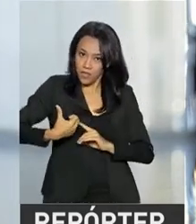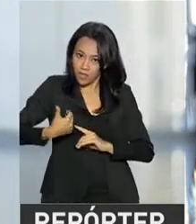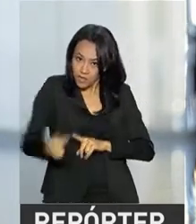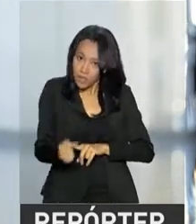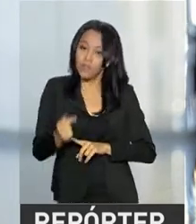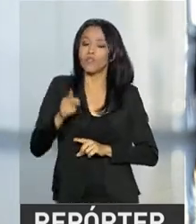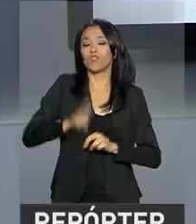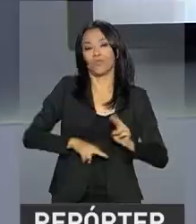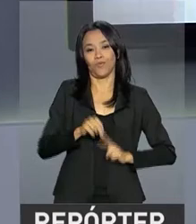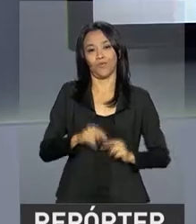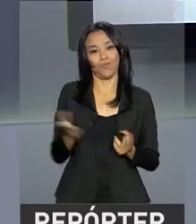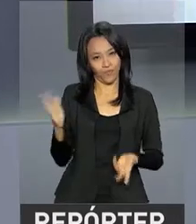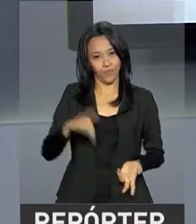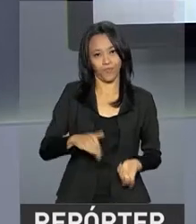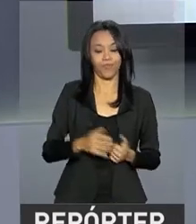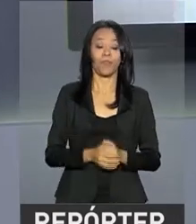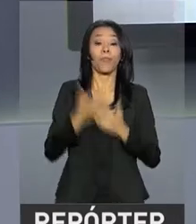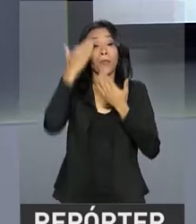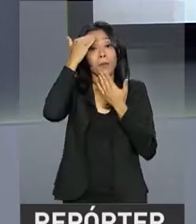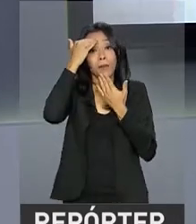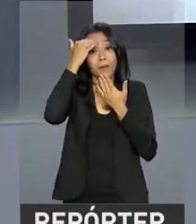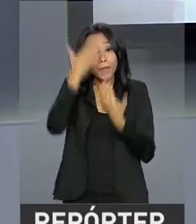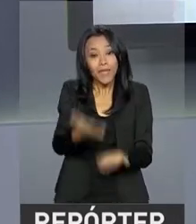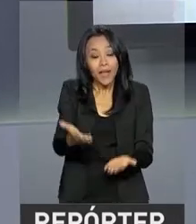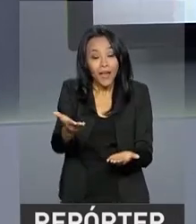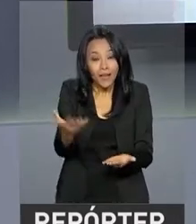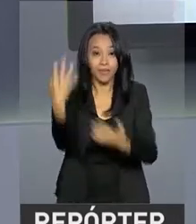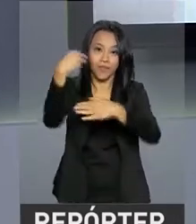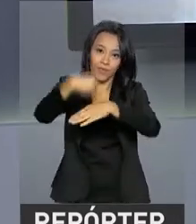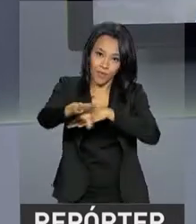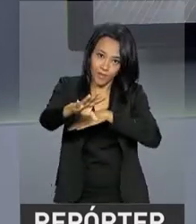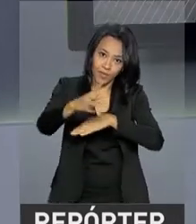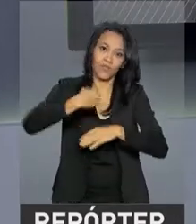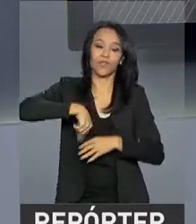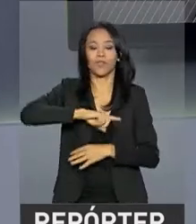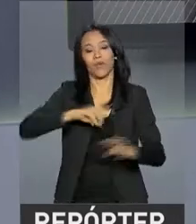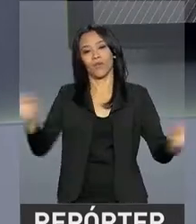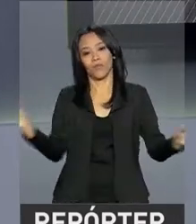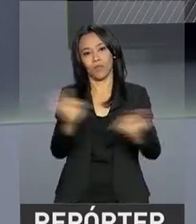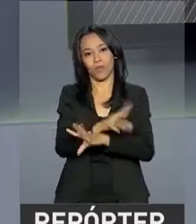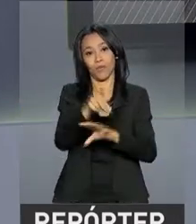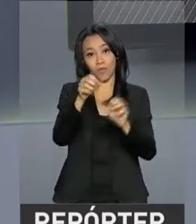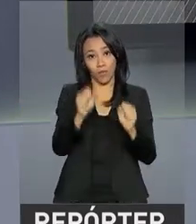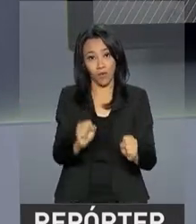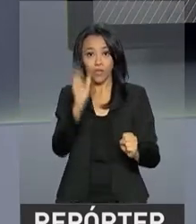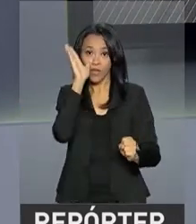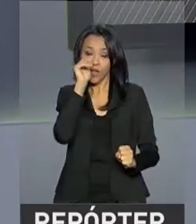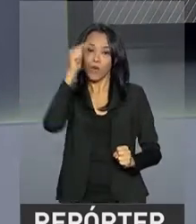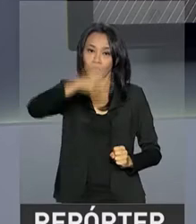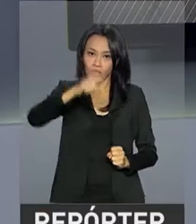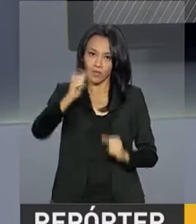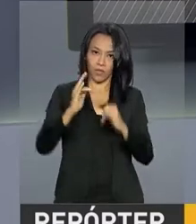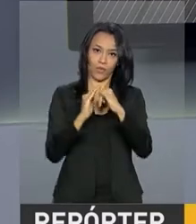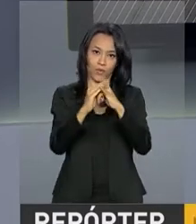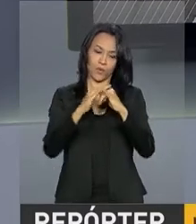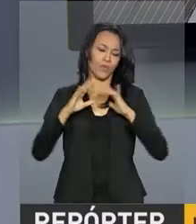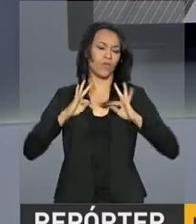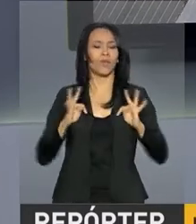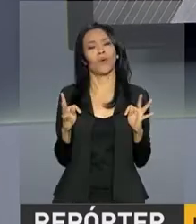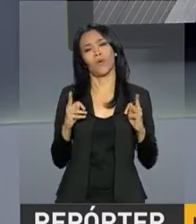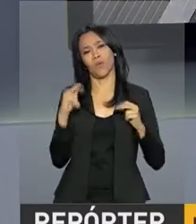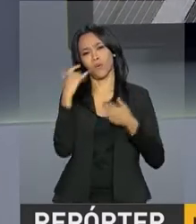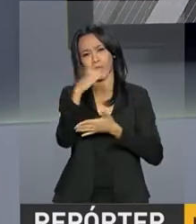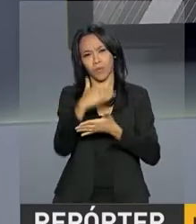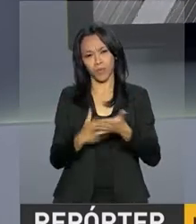estúdio, Renata. Obrigada pelas suas informações, Gabriela. E nós ficamos por aqui. Você pode rever as reportagens no YouTube e toda a